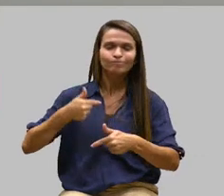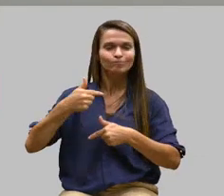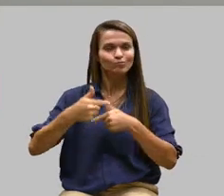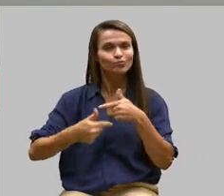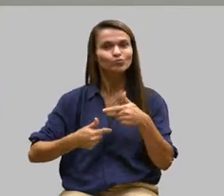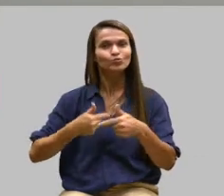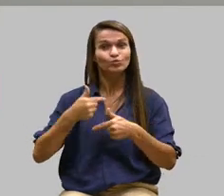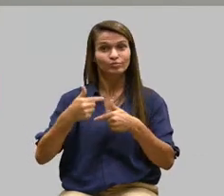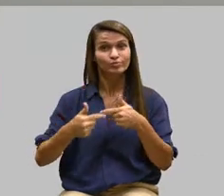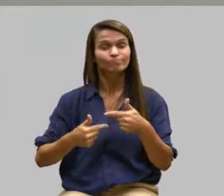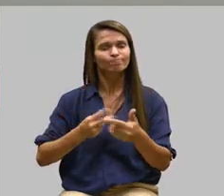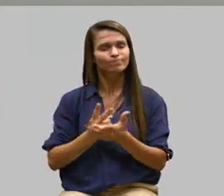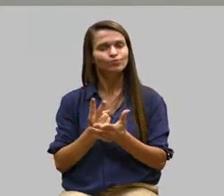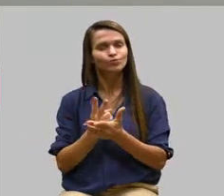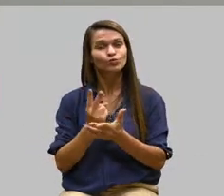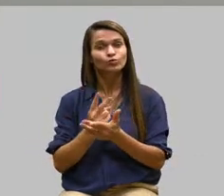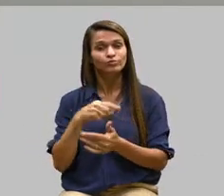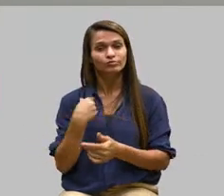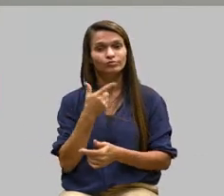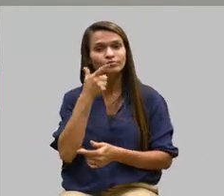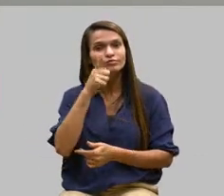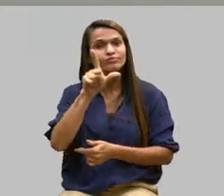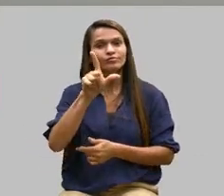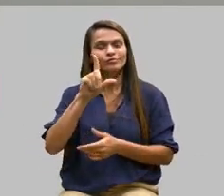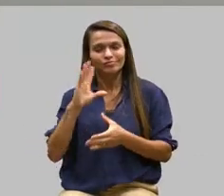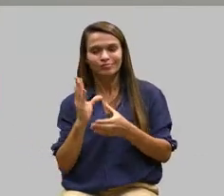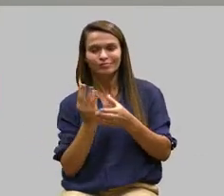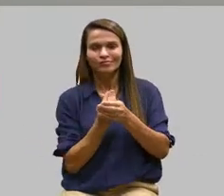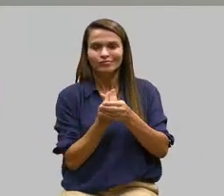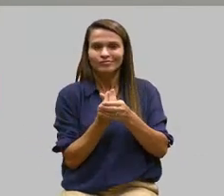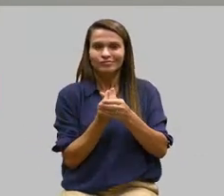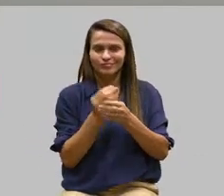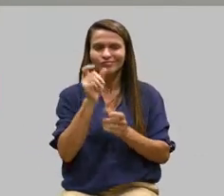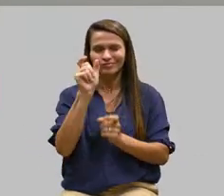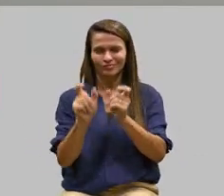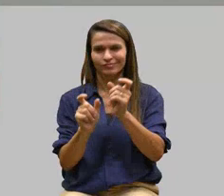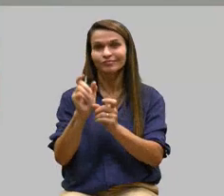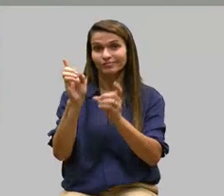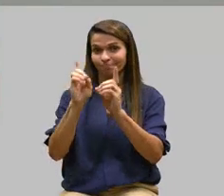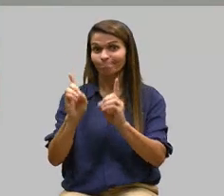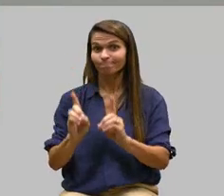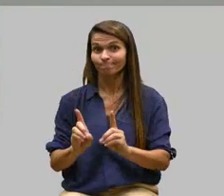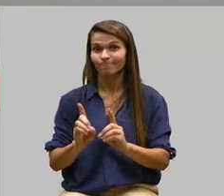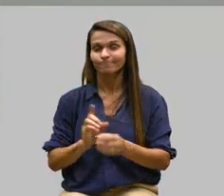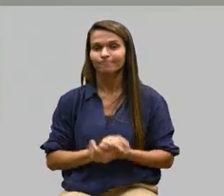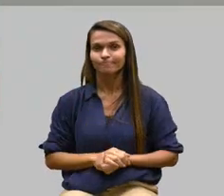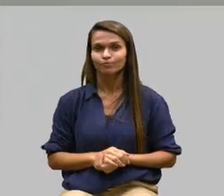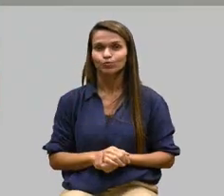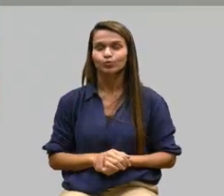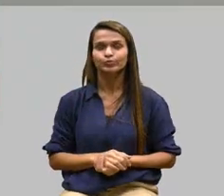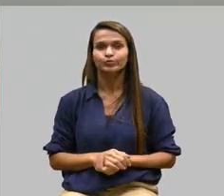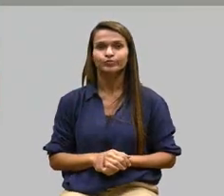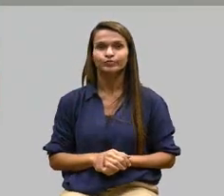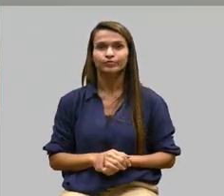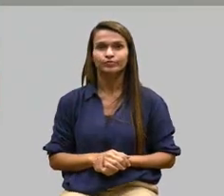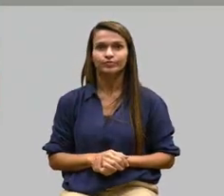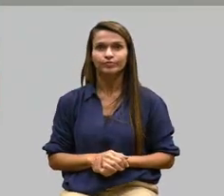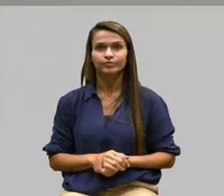para que a gente consiga cada vez incluir mais as pessoas com deficiência eu quero